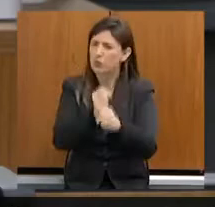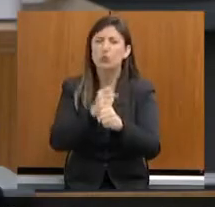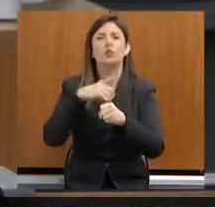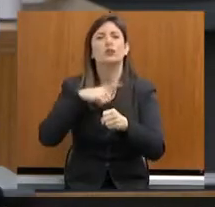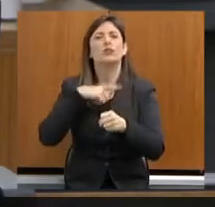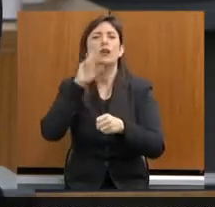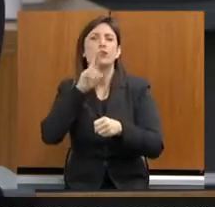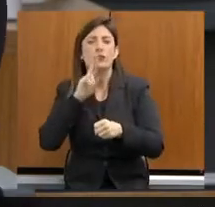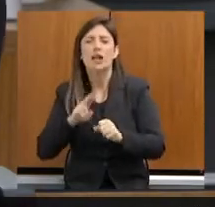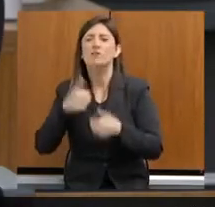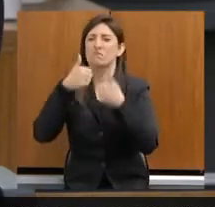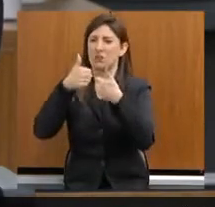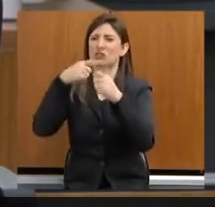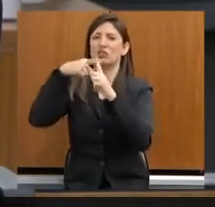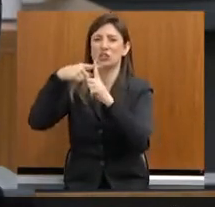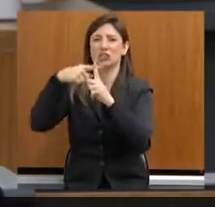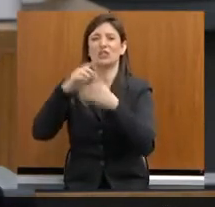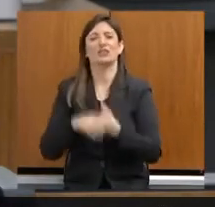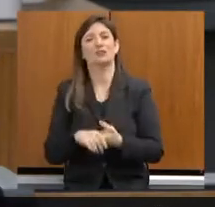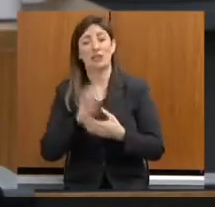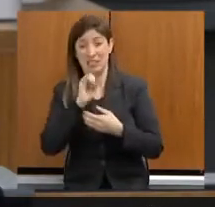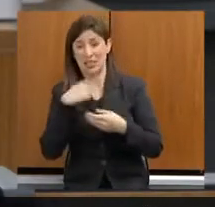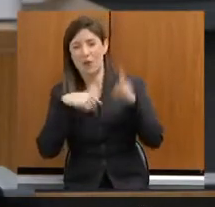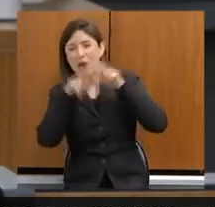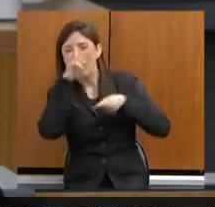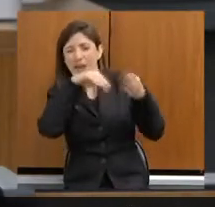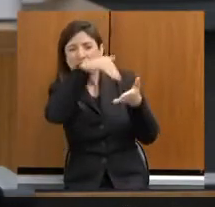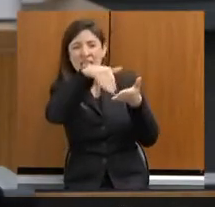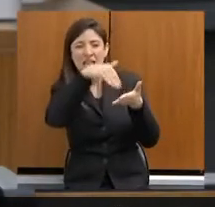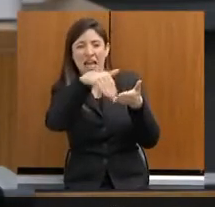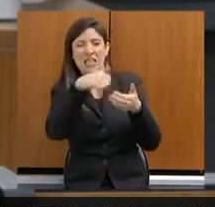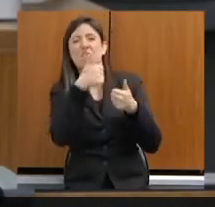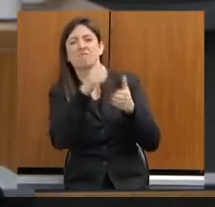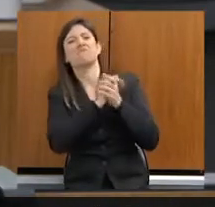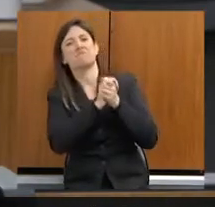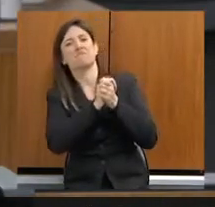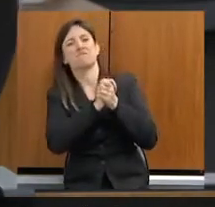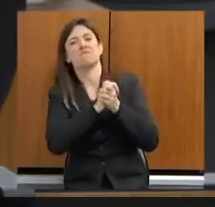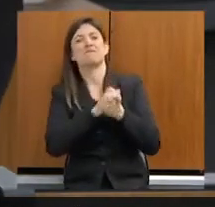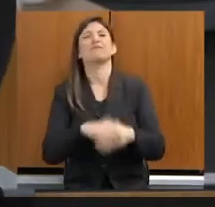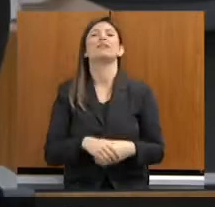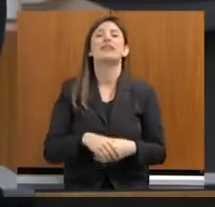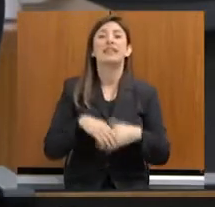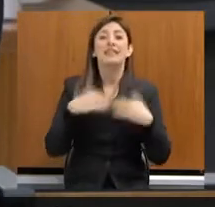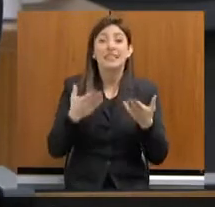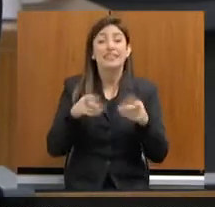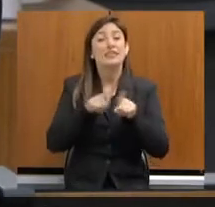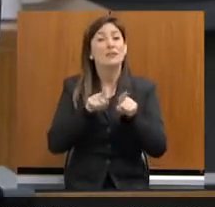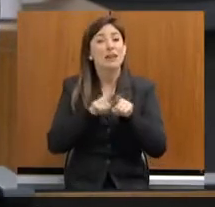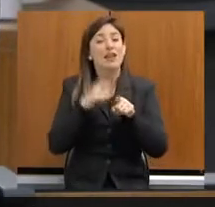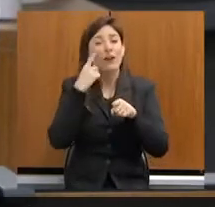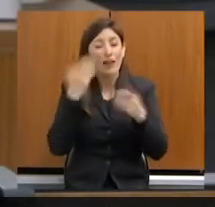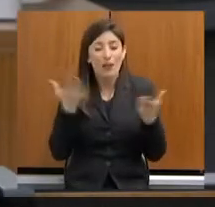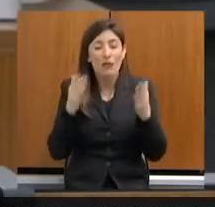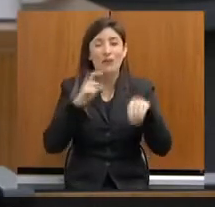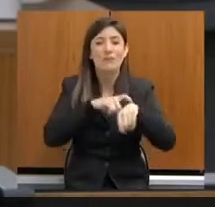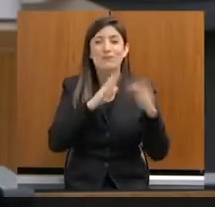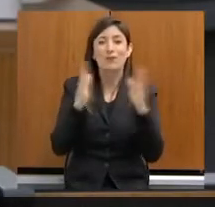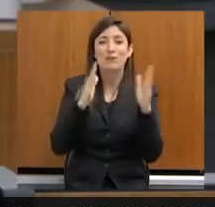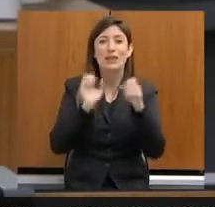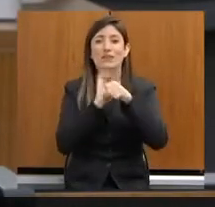para a secretaria eu daria nota alta apesar da pandemia e que isso inclusive de coco poderia ser mais alta